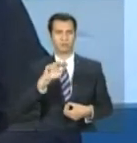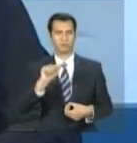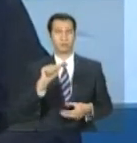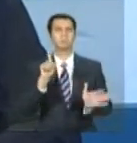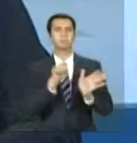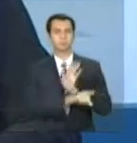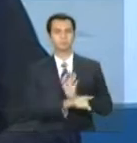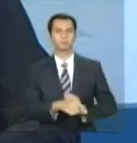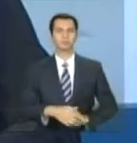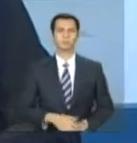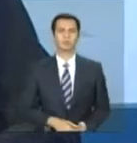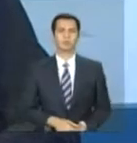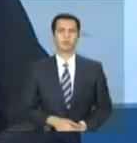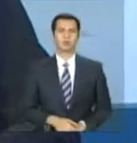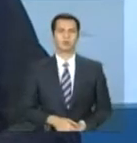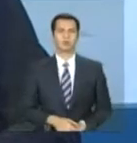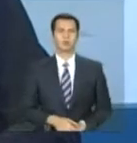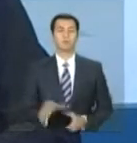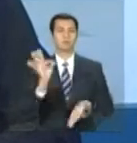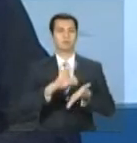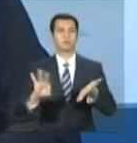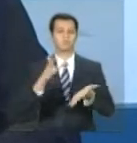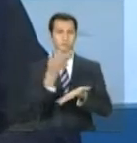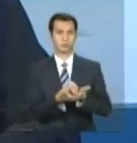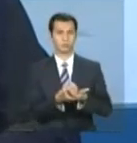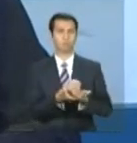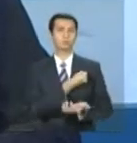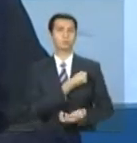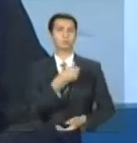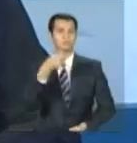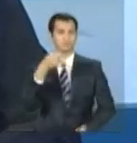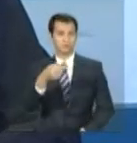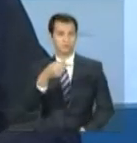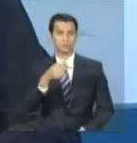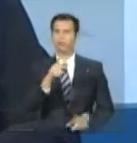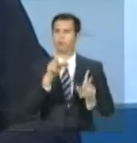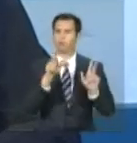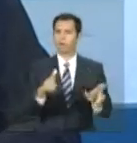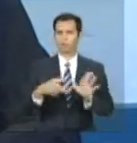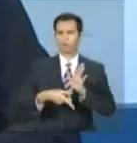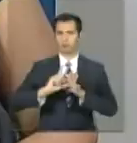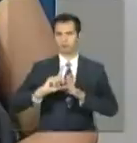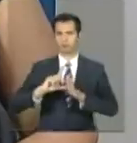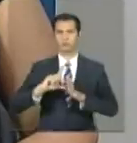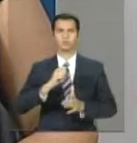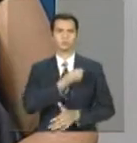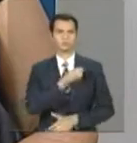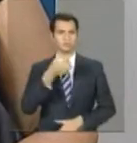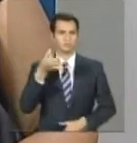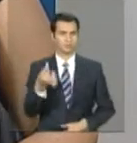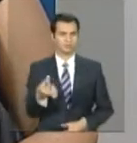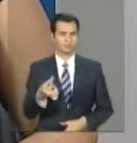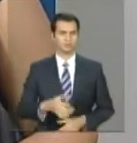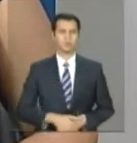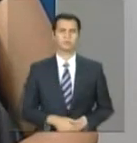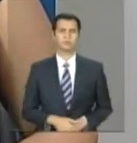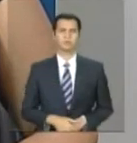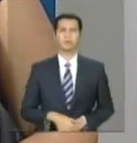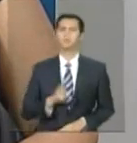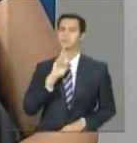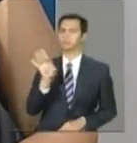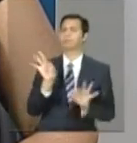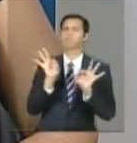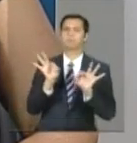revisão cadastral na versão do Cadastro Único 7 é igual à versão 6? Sim, o procedimento de